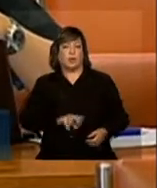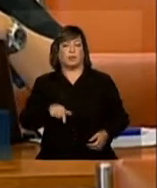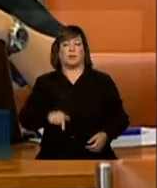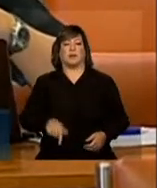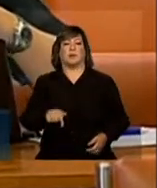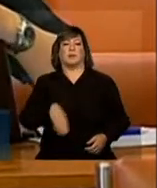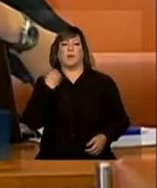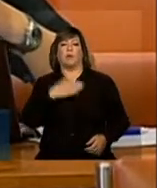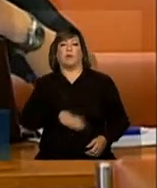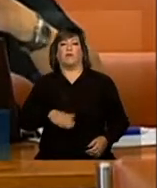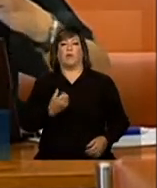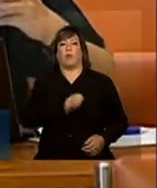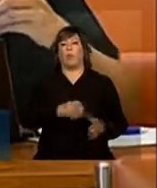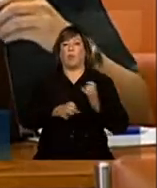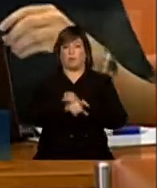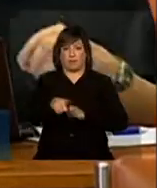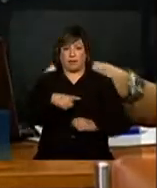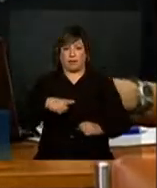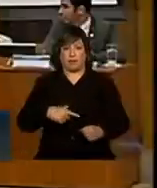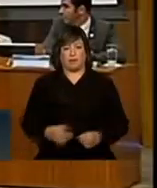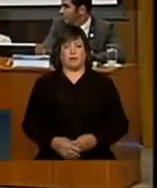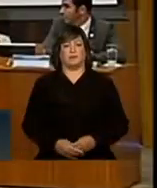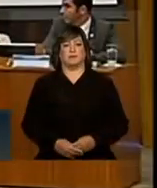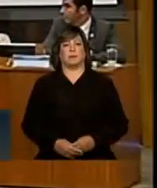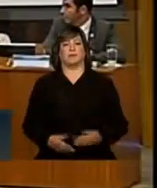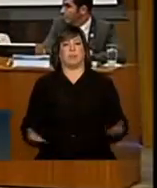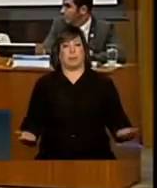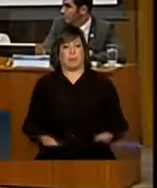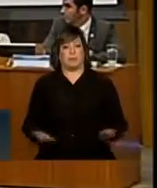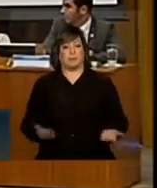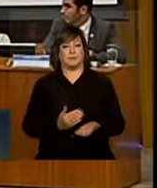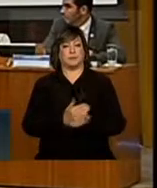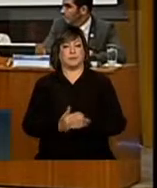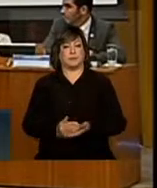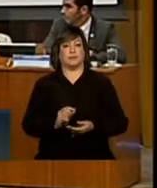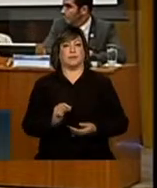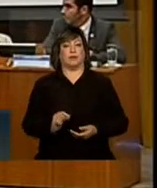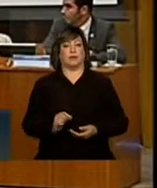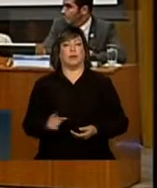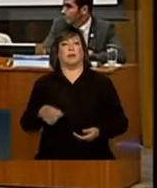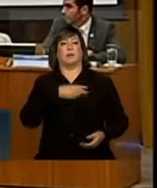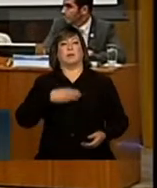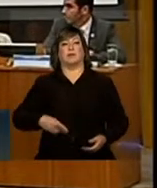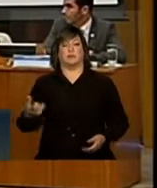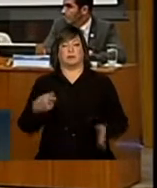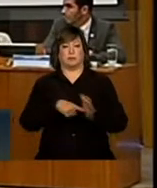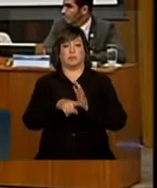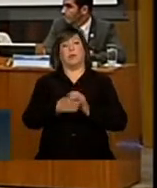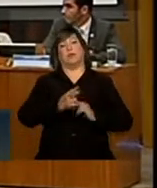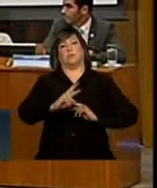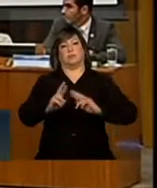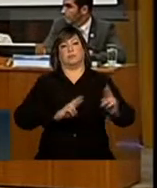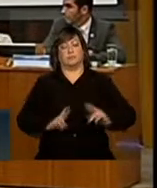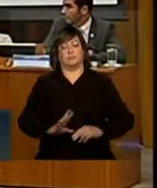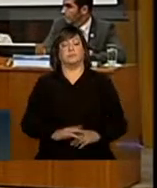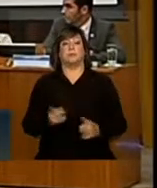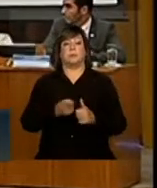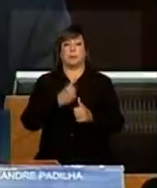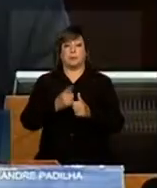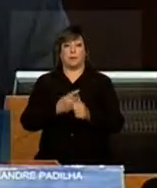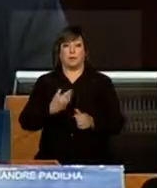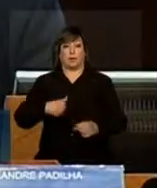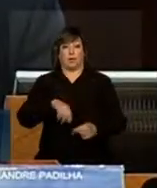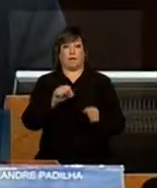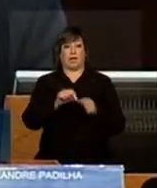agora para a gente. Ok. Vamos iniciar, então, com as perguntas dirigidas ao ministro. Primeiro, né, quando a gente faz